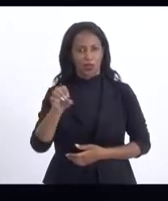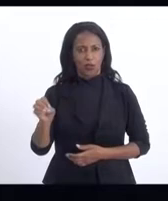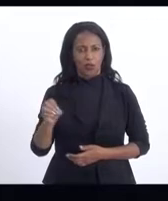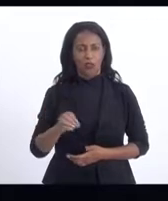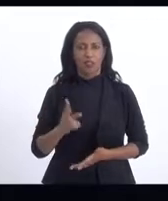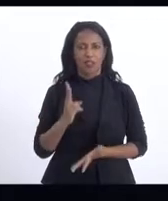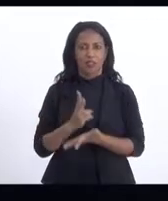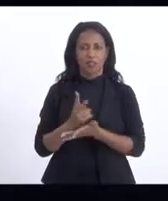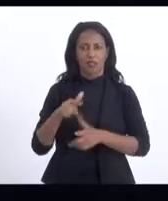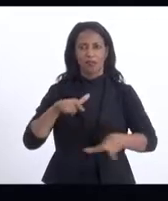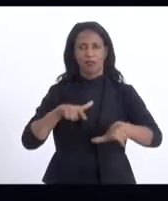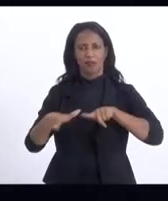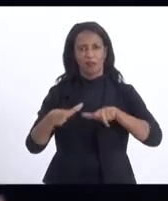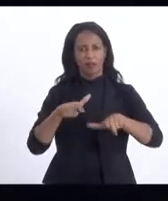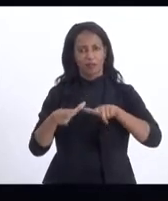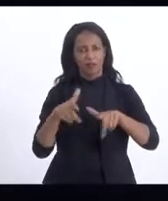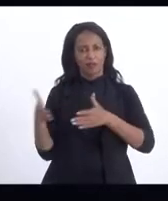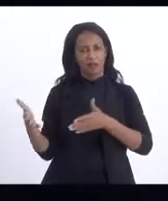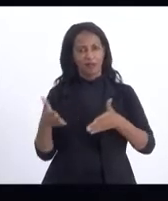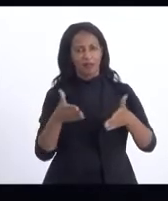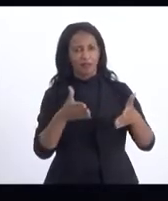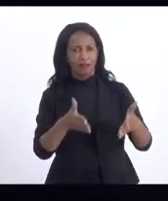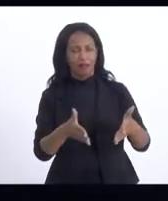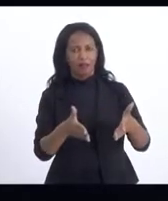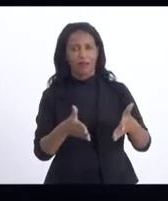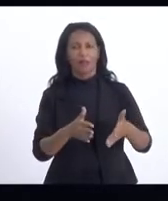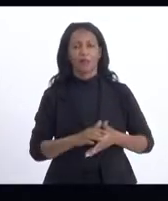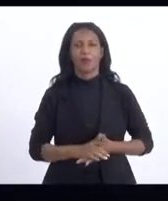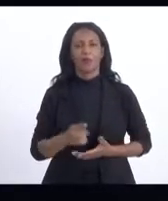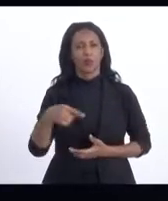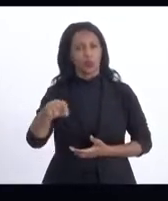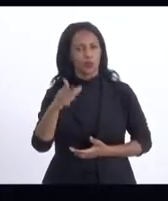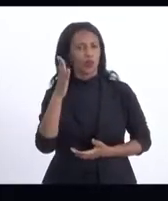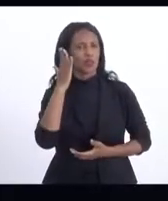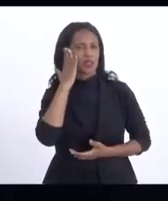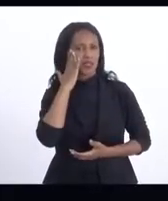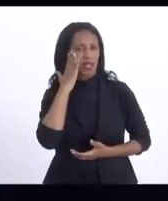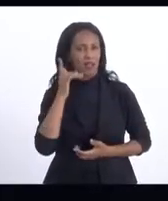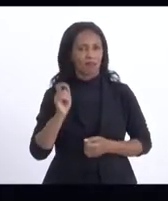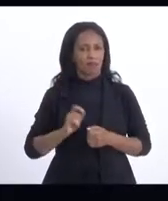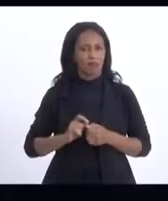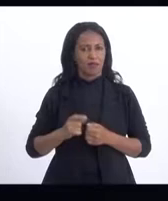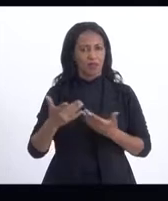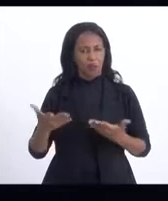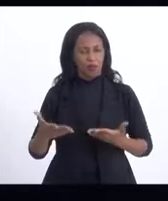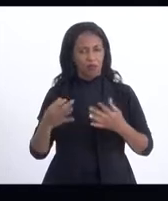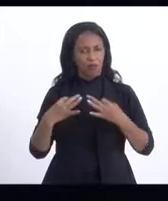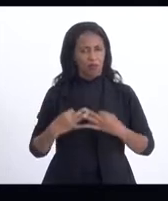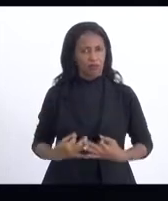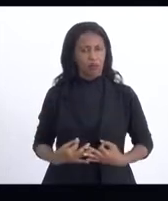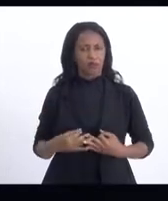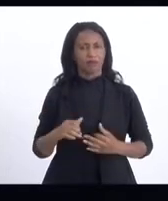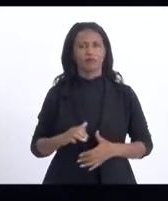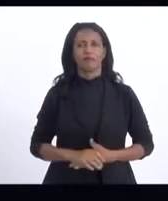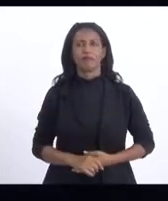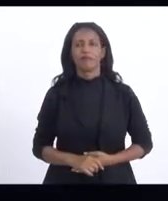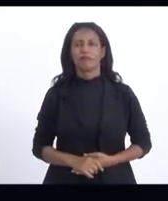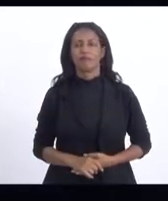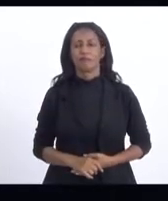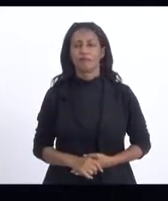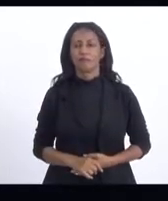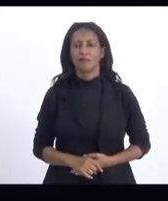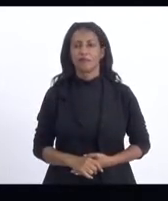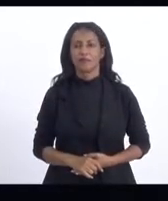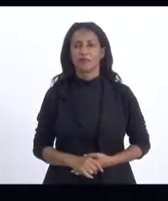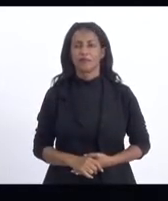Sempre trabalhando em prol da agricultura, é o que o senhor sabe fazer e faz com muita categoria e faz muito bem.